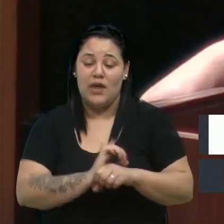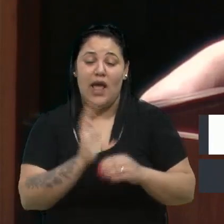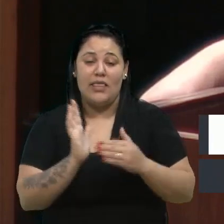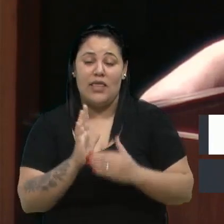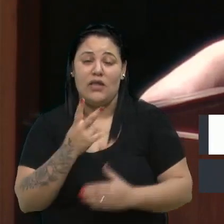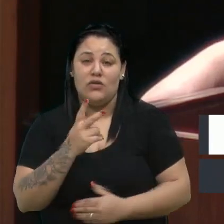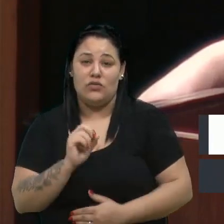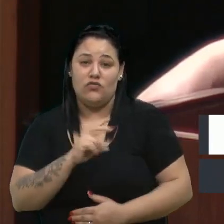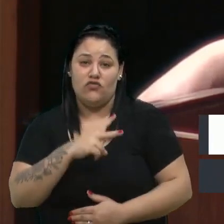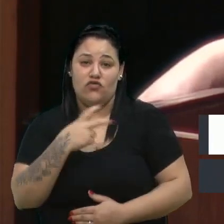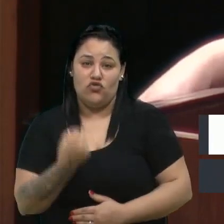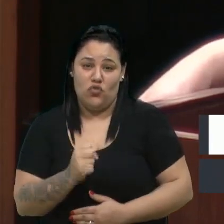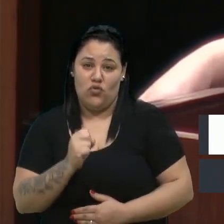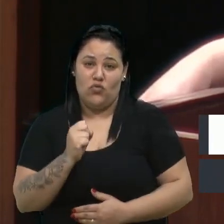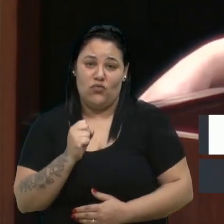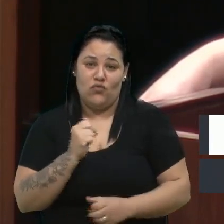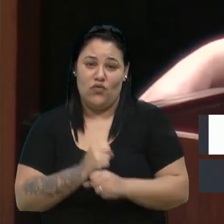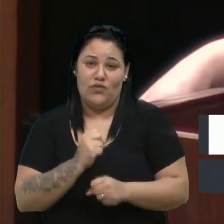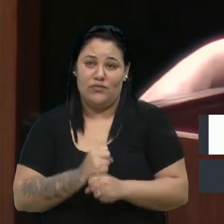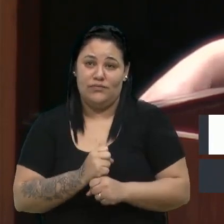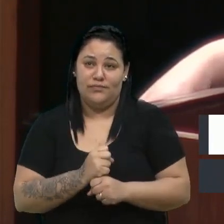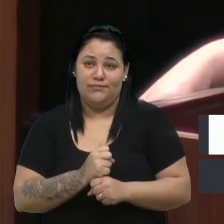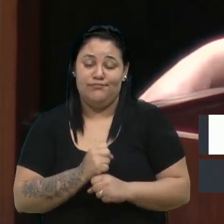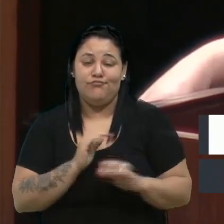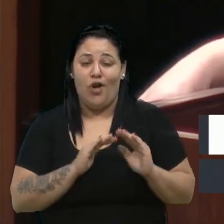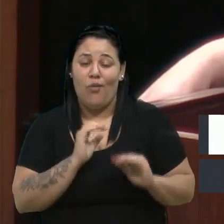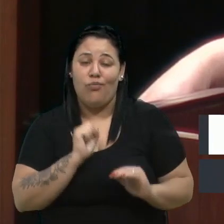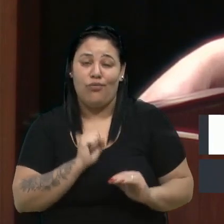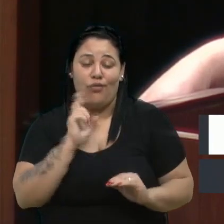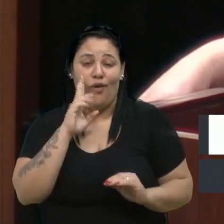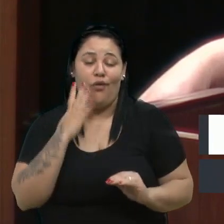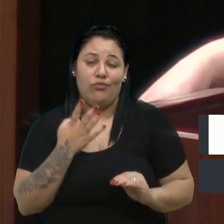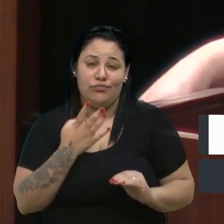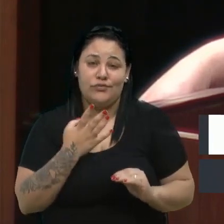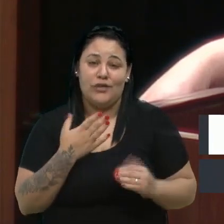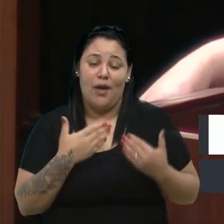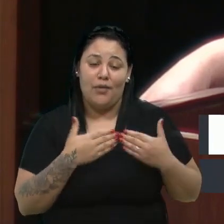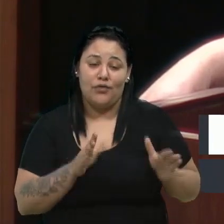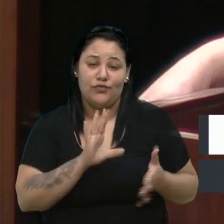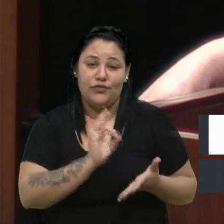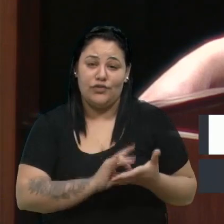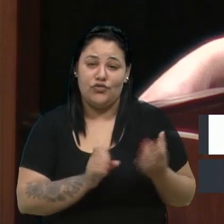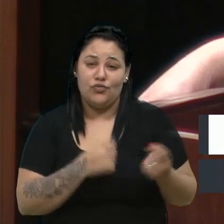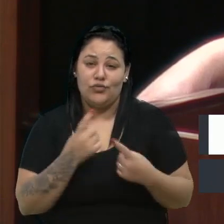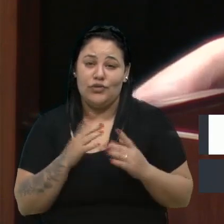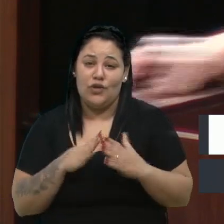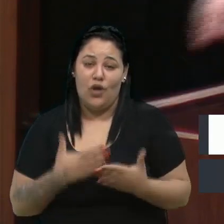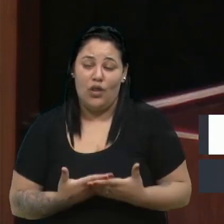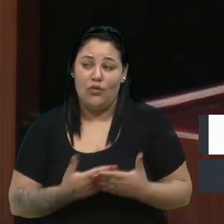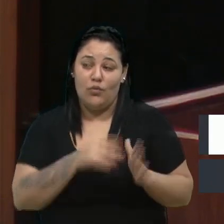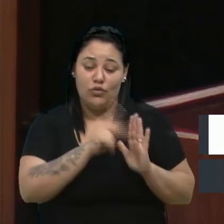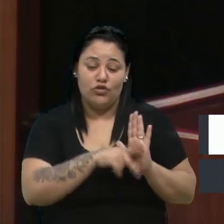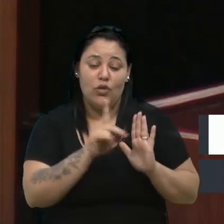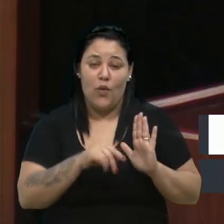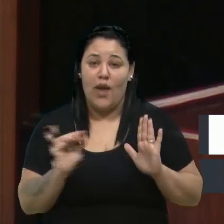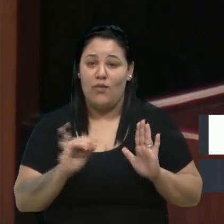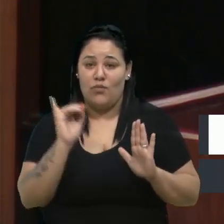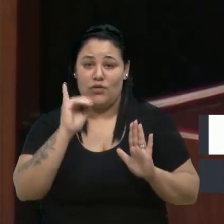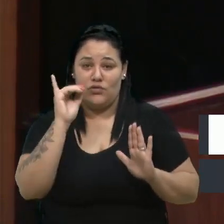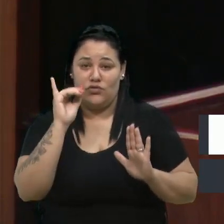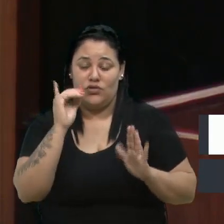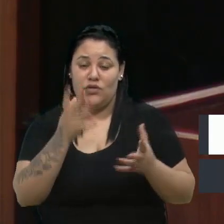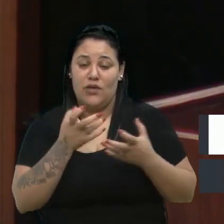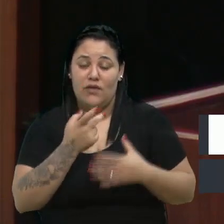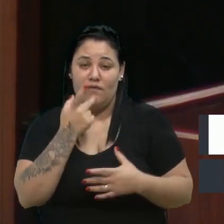talvez seria inauguração de alguma dessas 35 novas escolas. O projeto é importante, eu quero aqui dizer